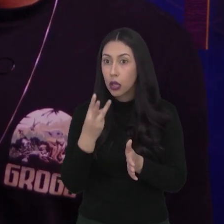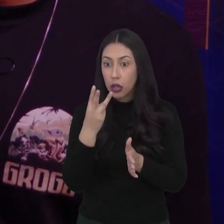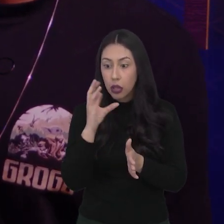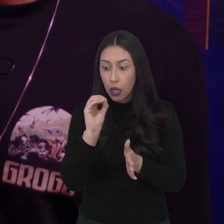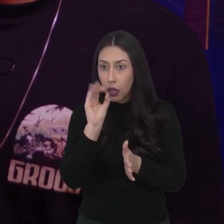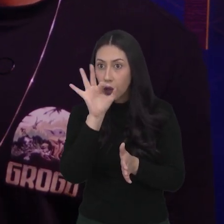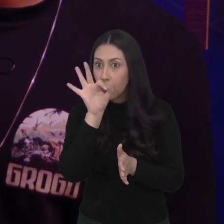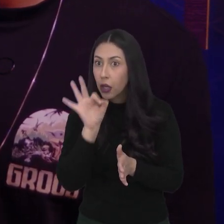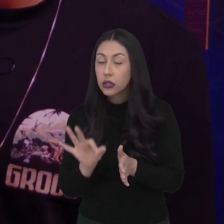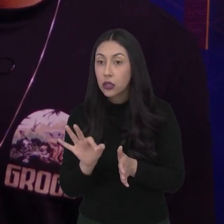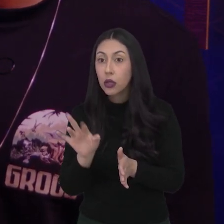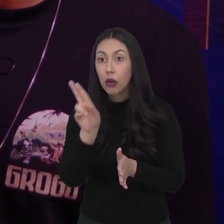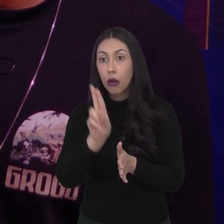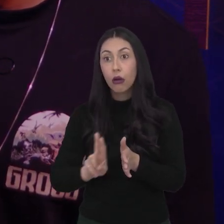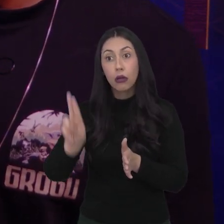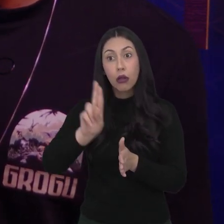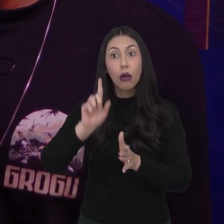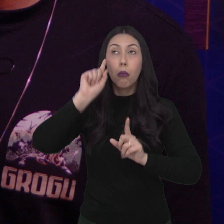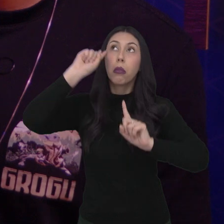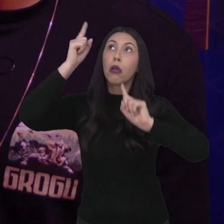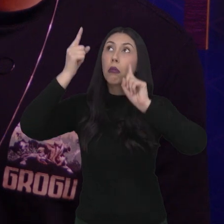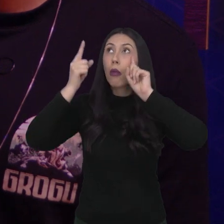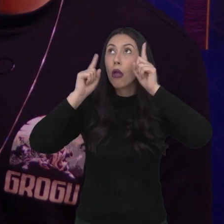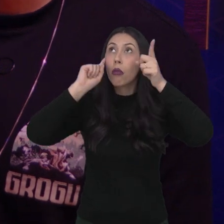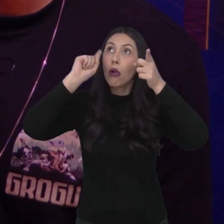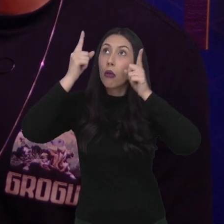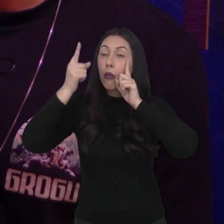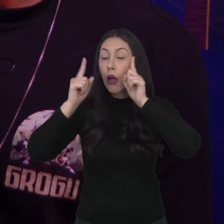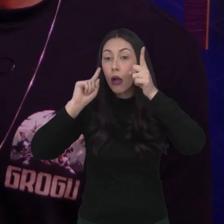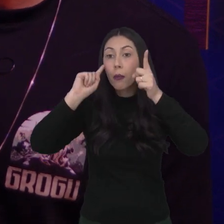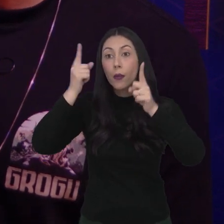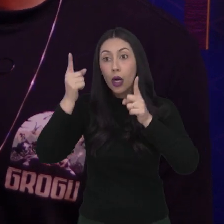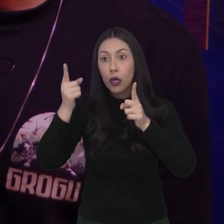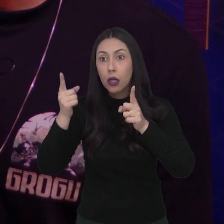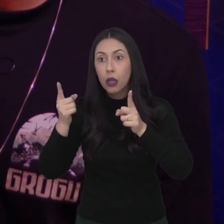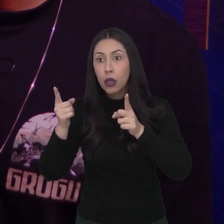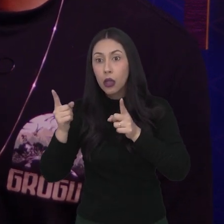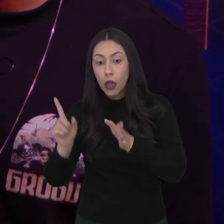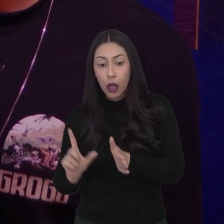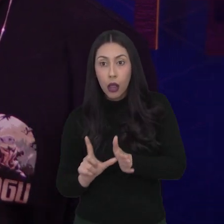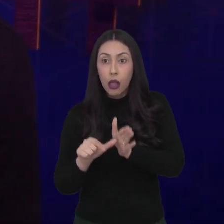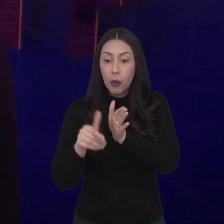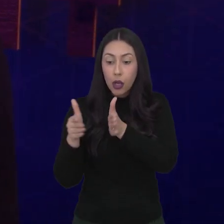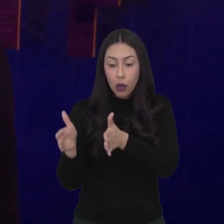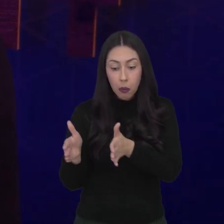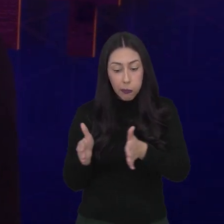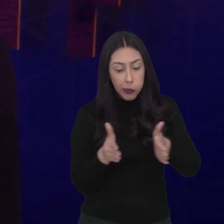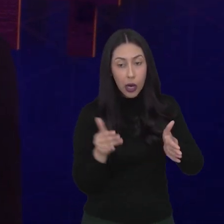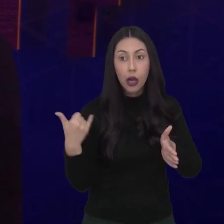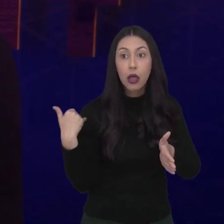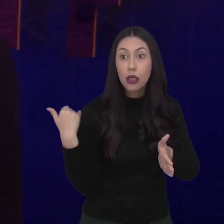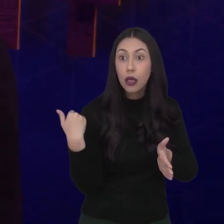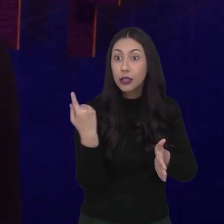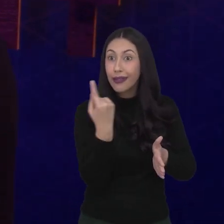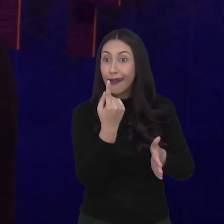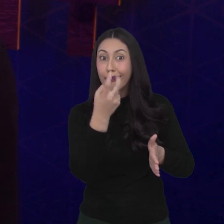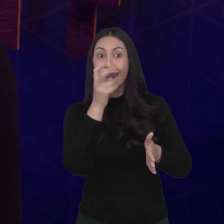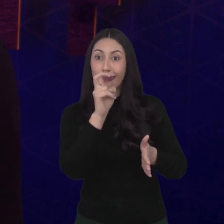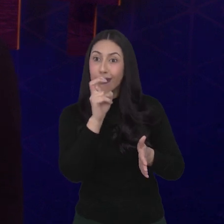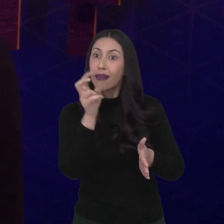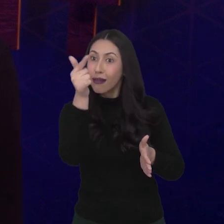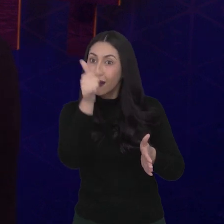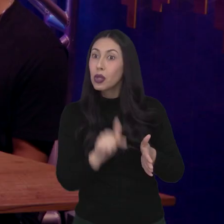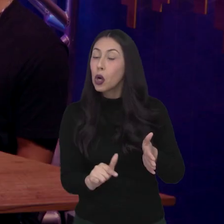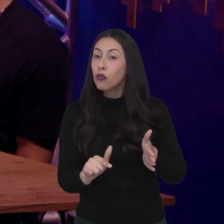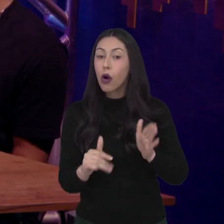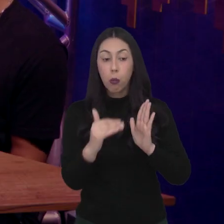crianças demonstraram ainda potencial criativo, né? E aí, mais tarde, quando as crianças tinham 15 anos, foi refeito